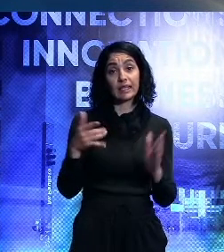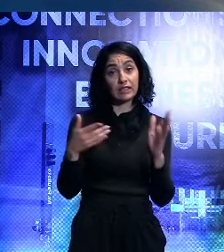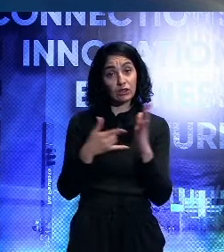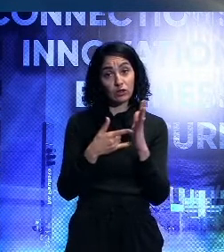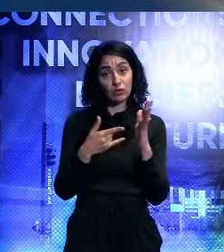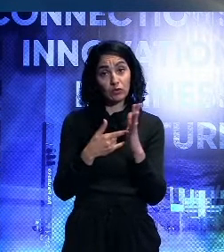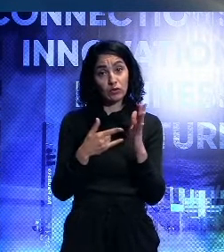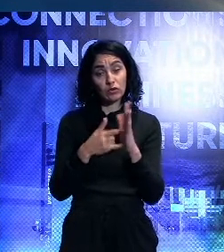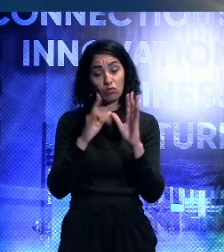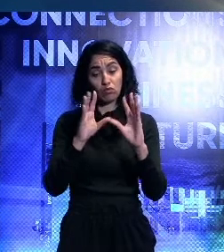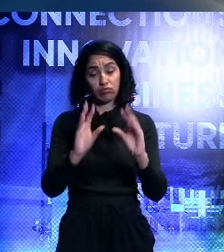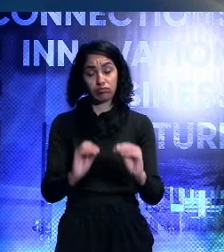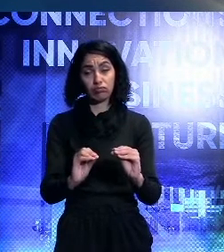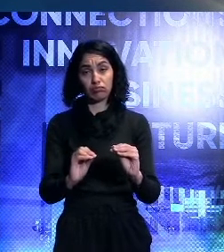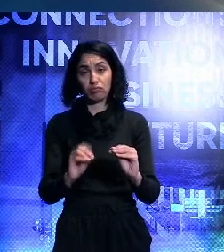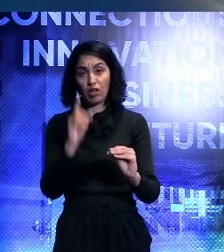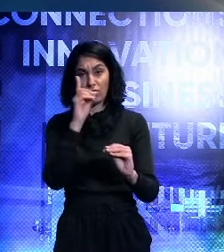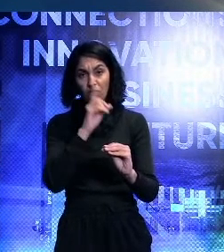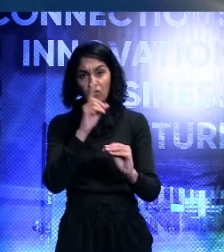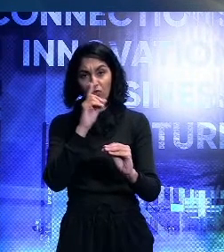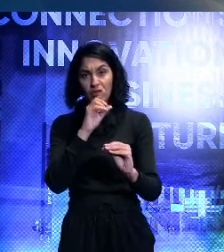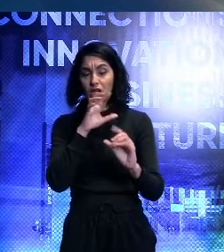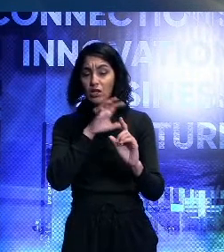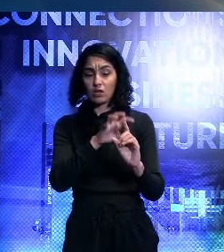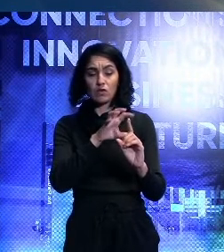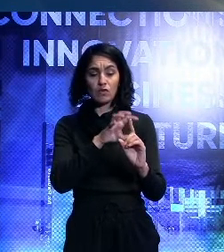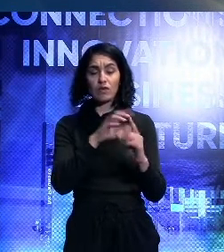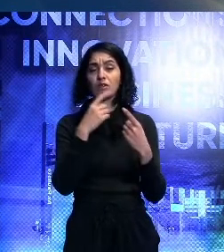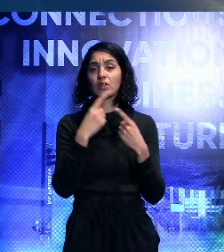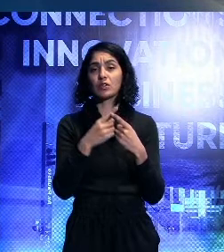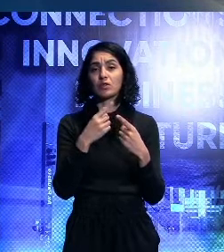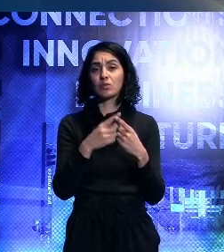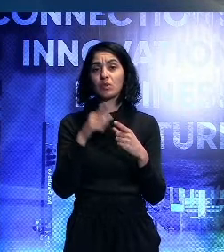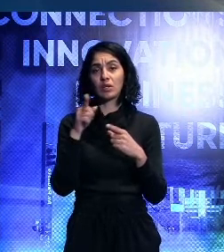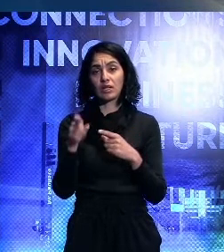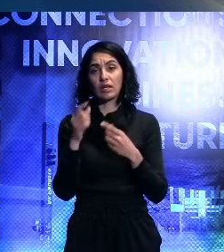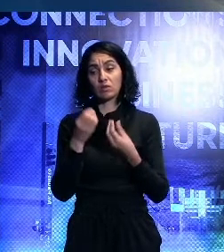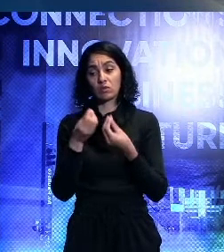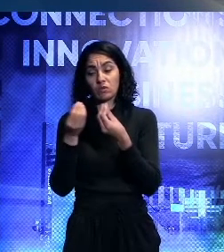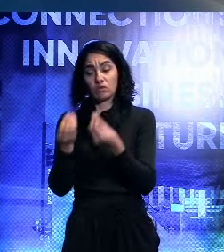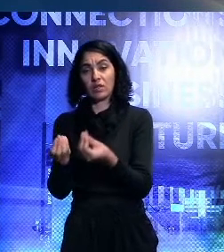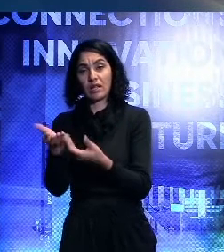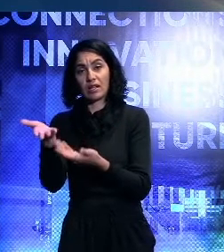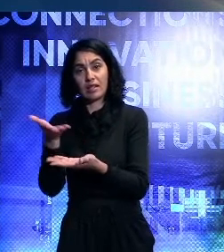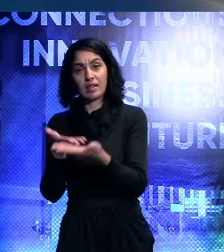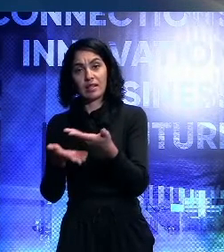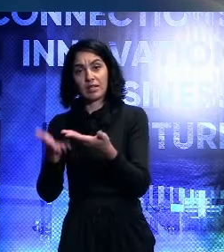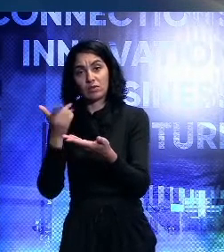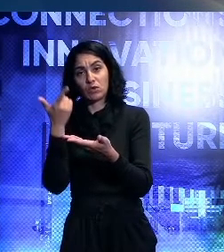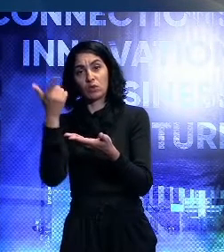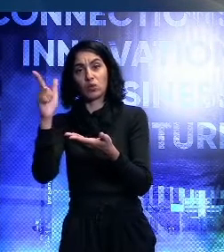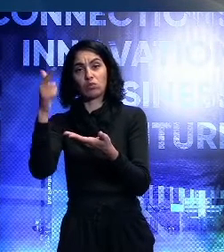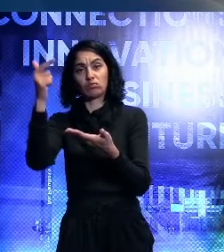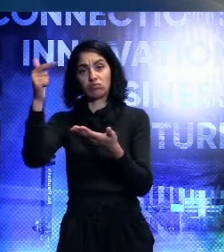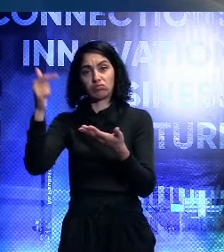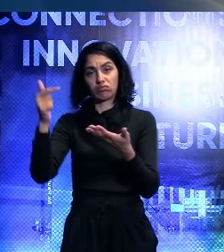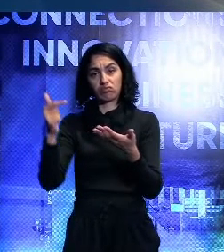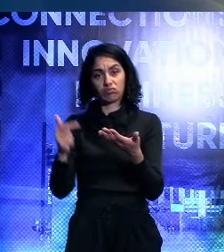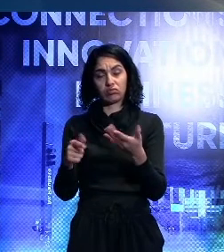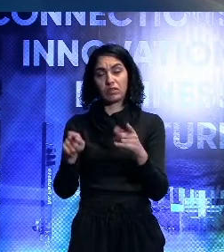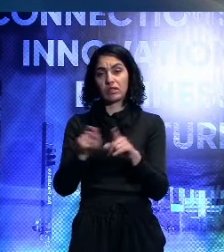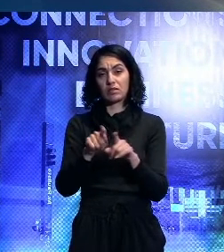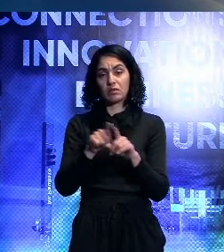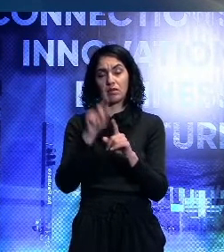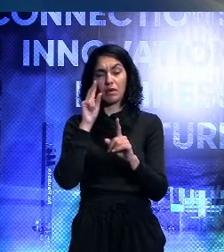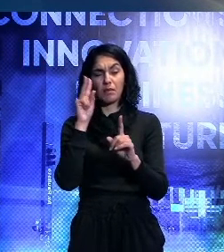vai ser afetada. Por que ela não vai ser afetada? Porque a carga vai ser atendida pelas outras instâncias, o Elastic Load Balancer vai ver que